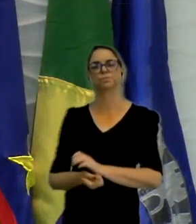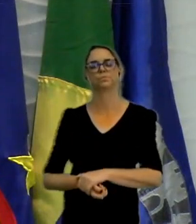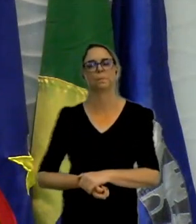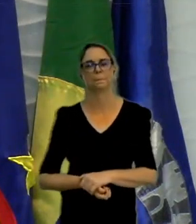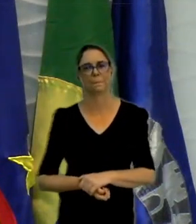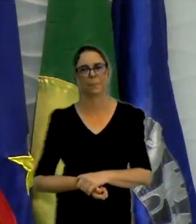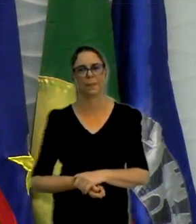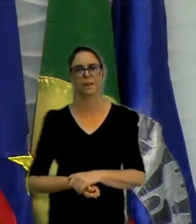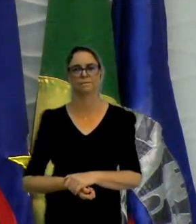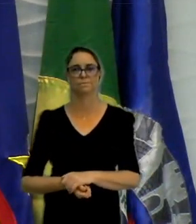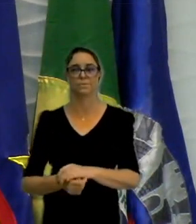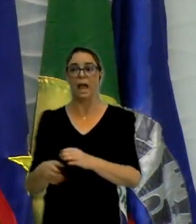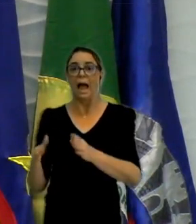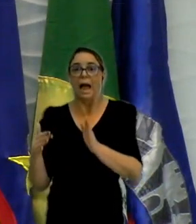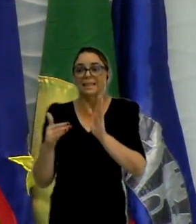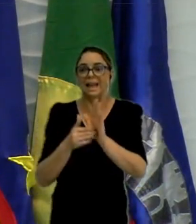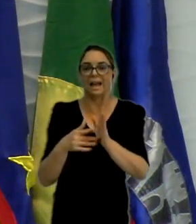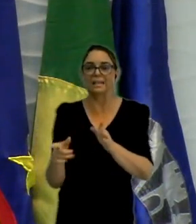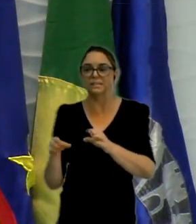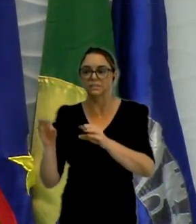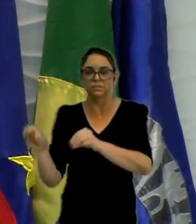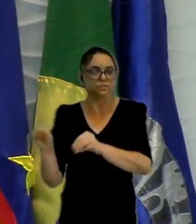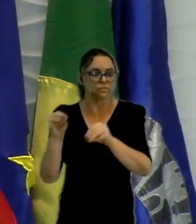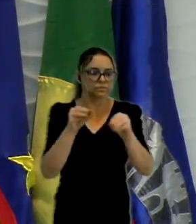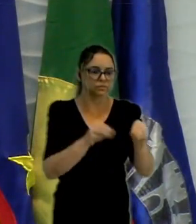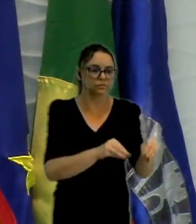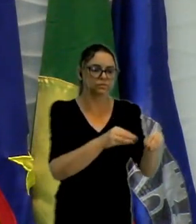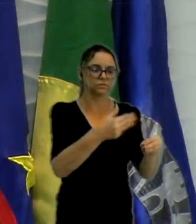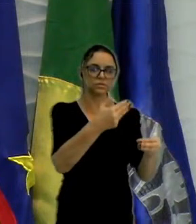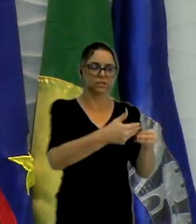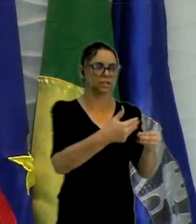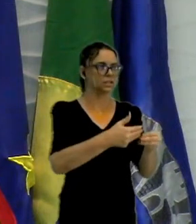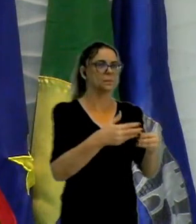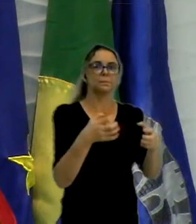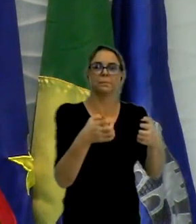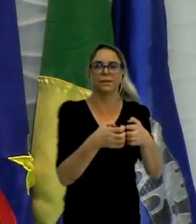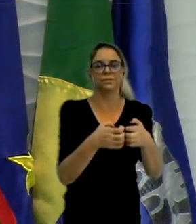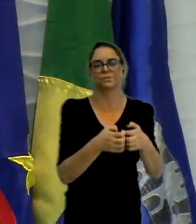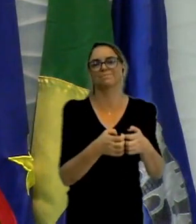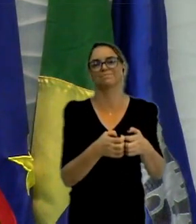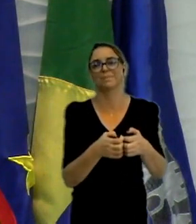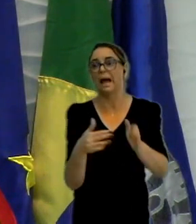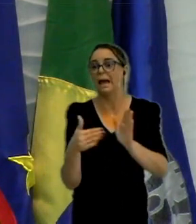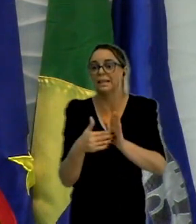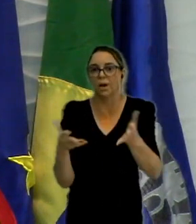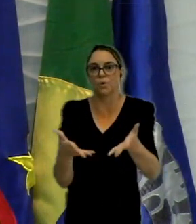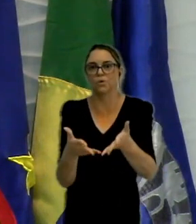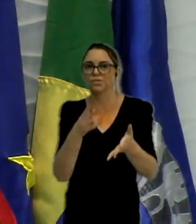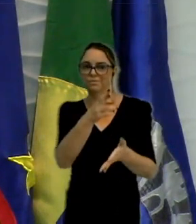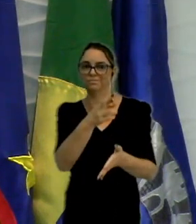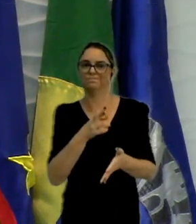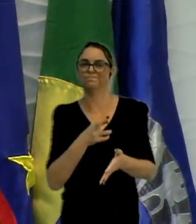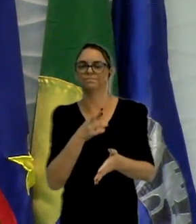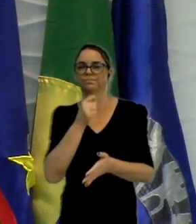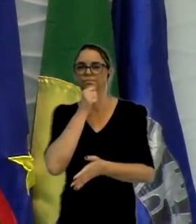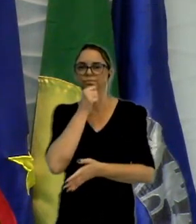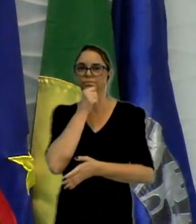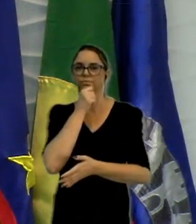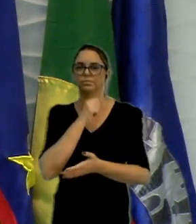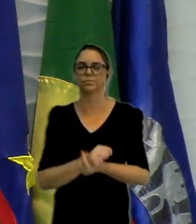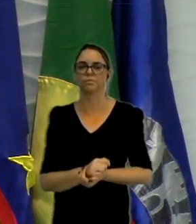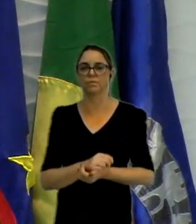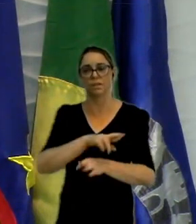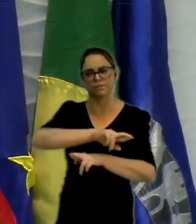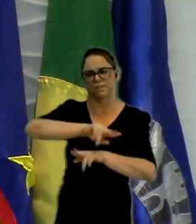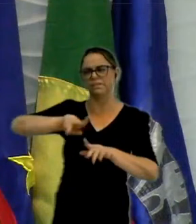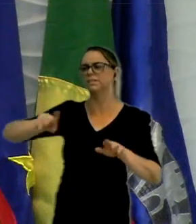Minador, para a cidade ou para os postos de saúde mais próximos. Até agora também não foi atendido. E como vários e várias